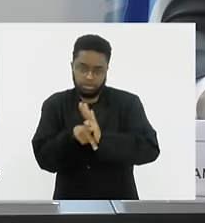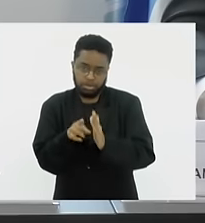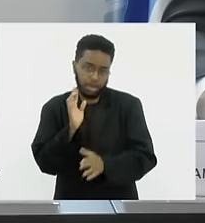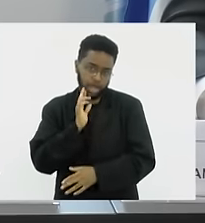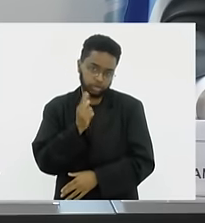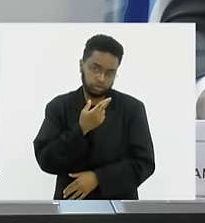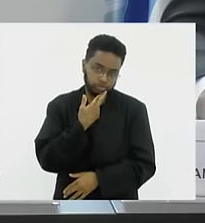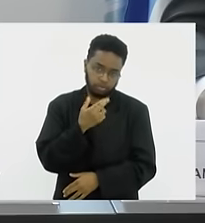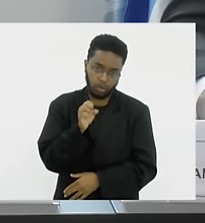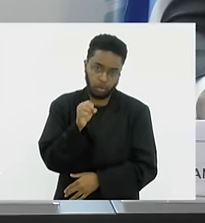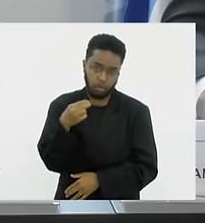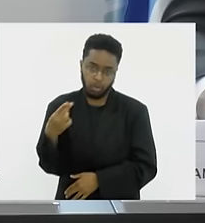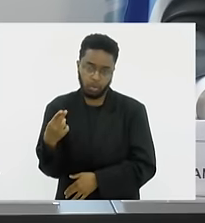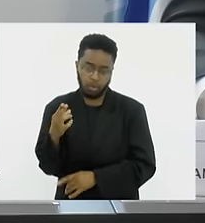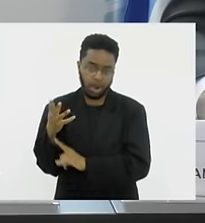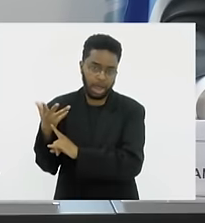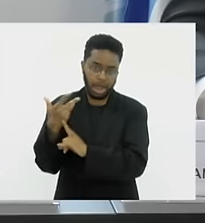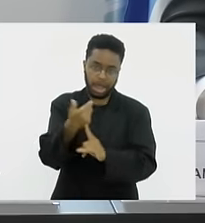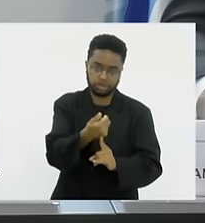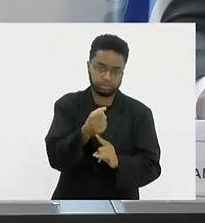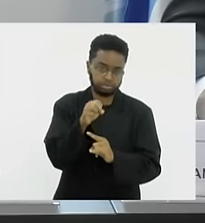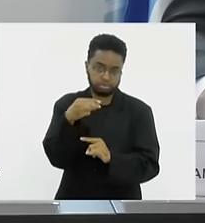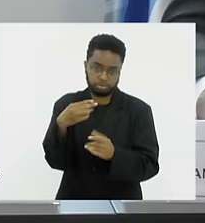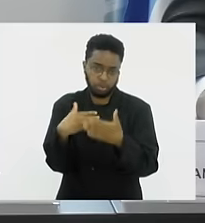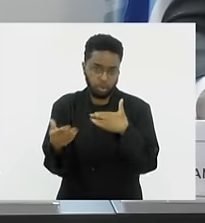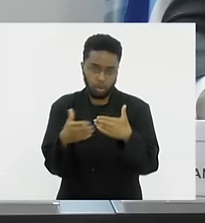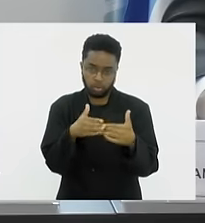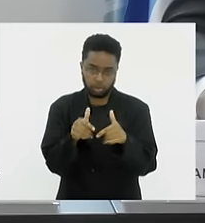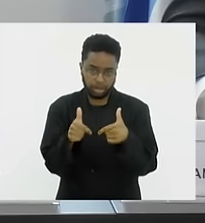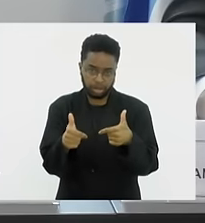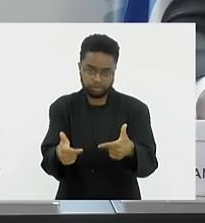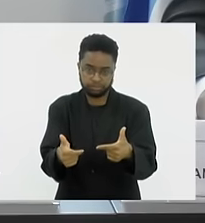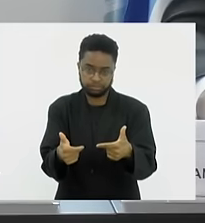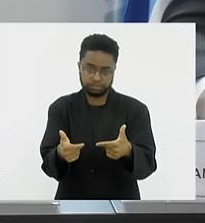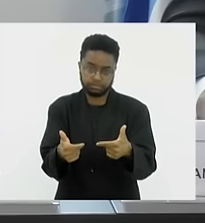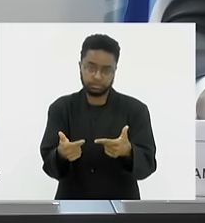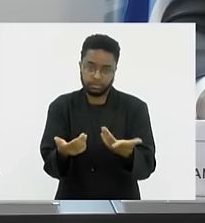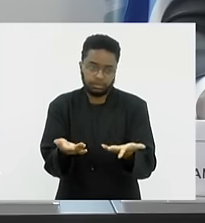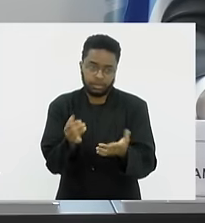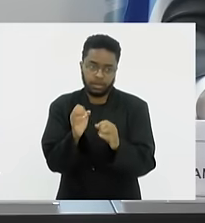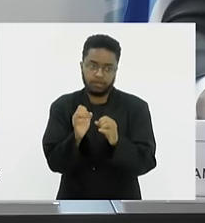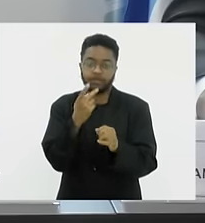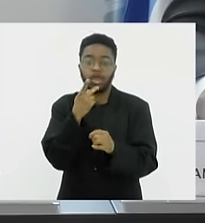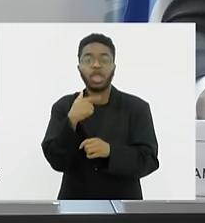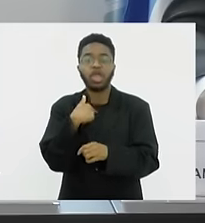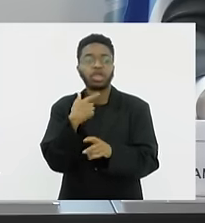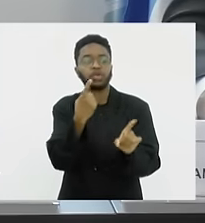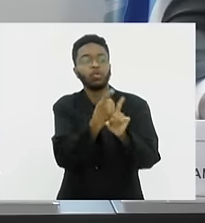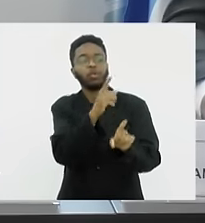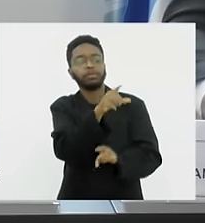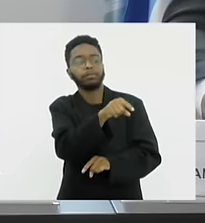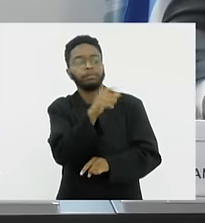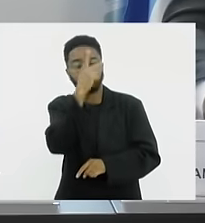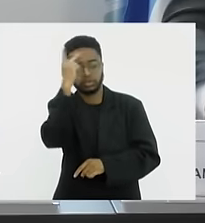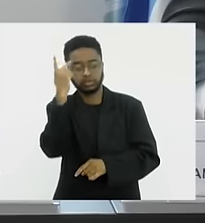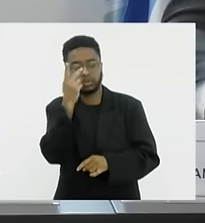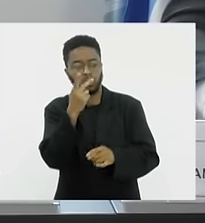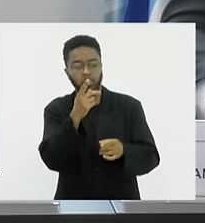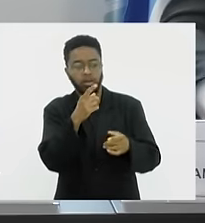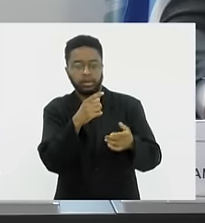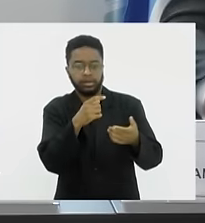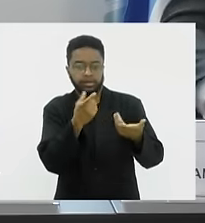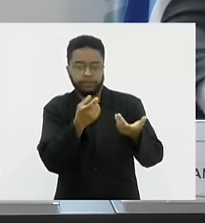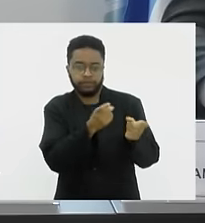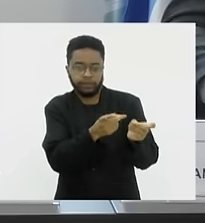restaurante, de obra de arte, de qualquer atividade, ô Val, arruma lá alguém no Ceasa para prestar serviço de reboque. Vendedor de